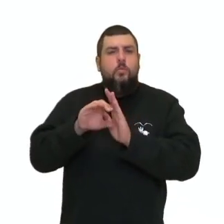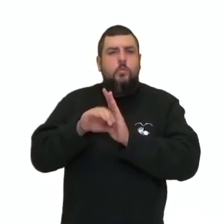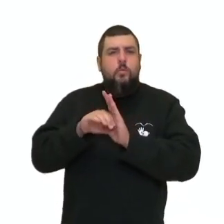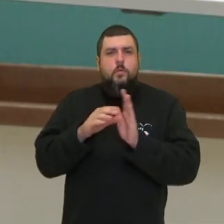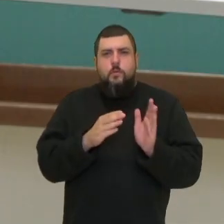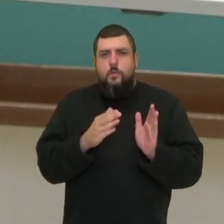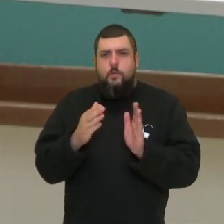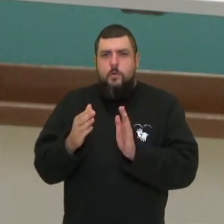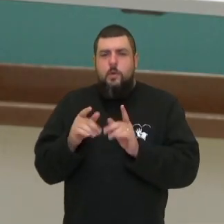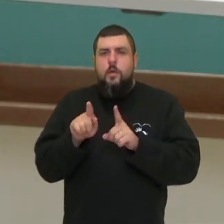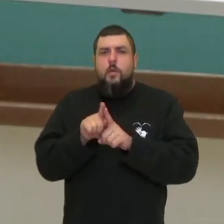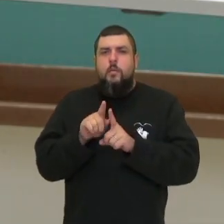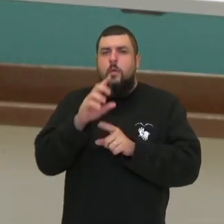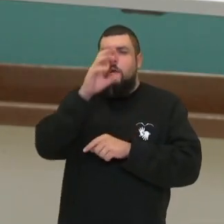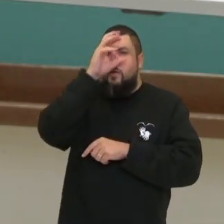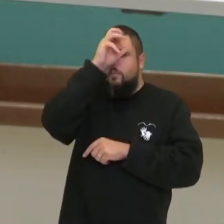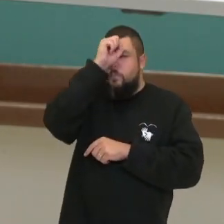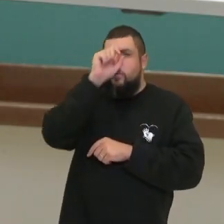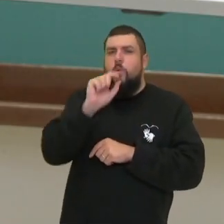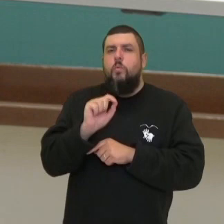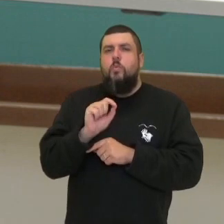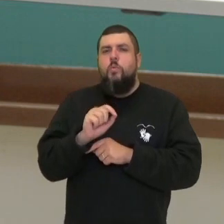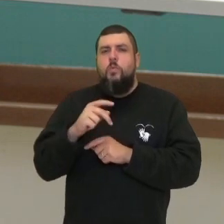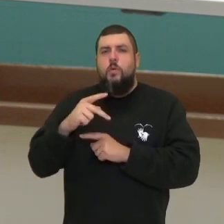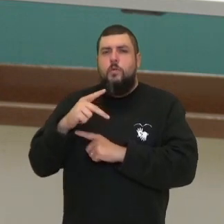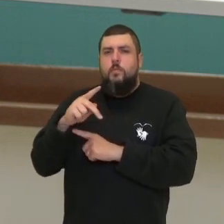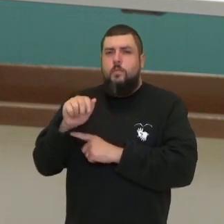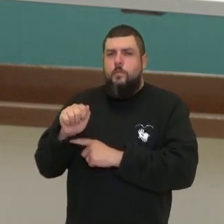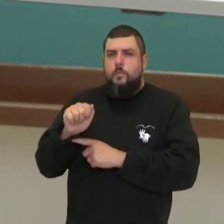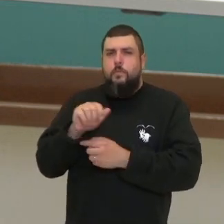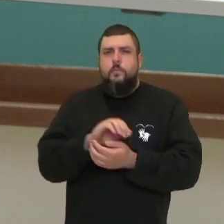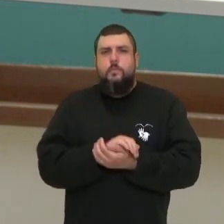e também aprendemos o que é uma progressão